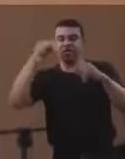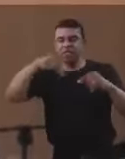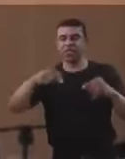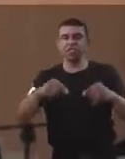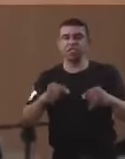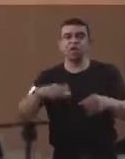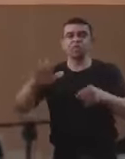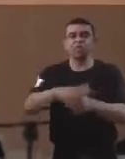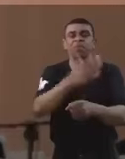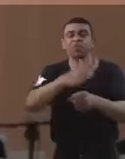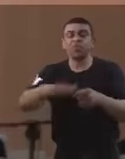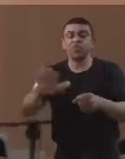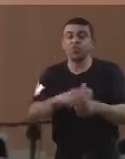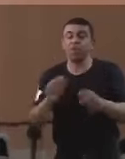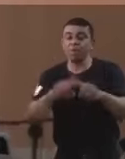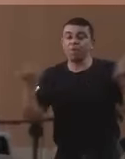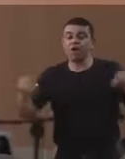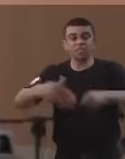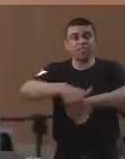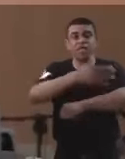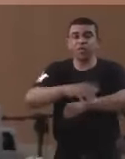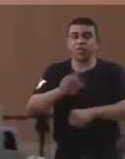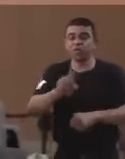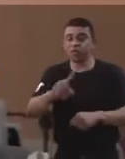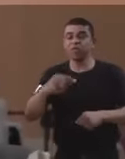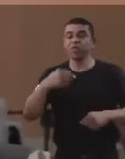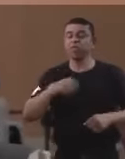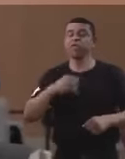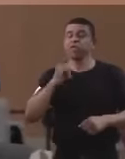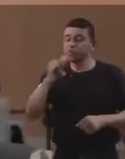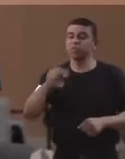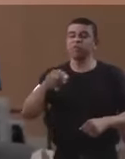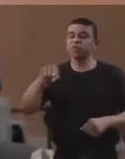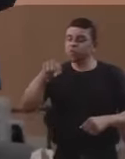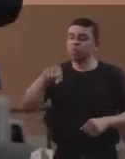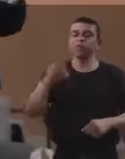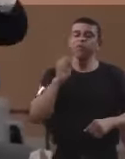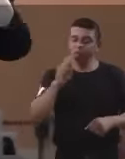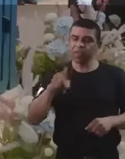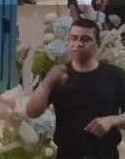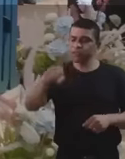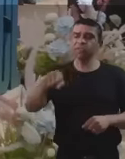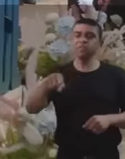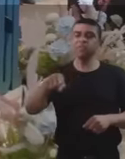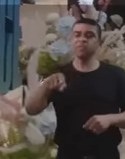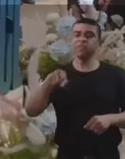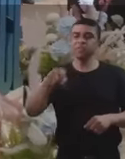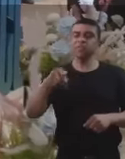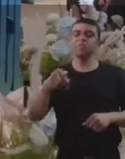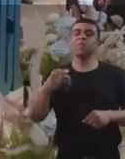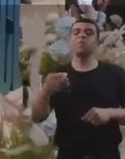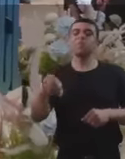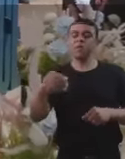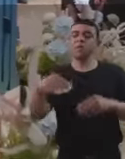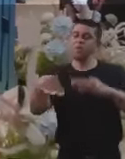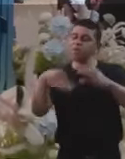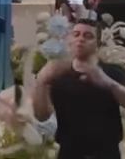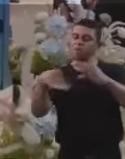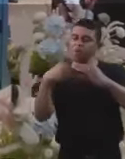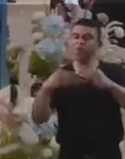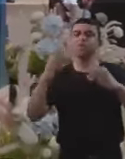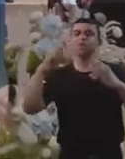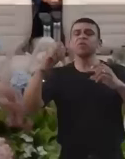profetas, evangelistas, pastores, mestres. Quem tem a chamada profética,